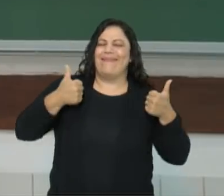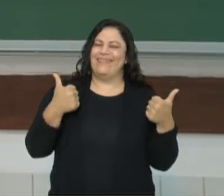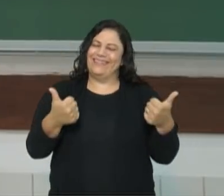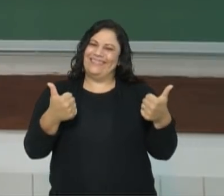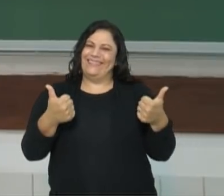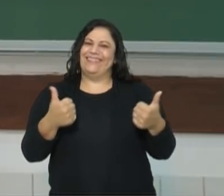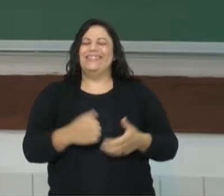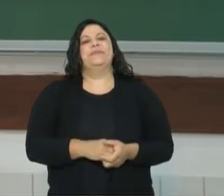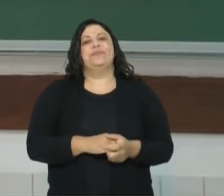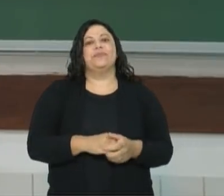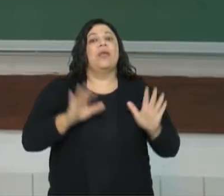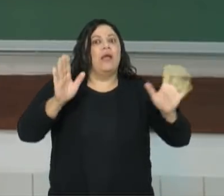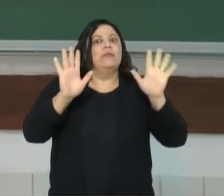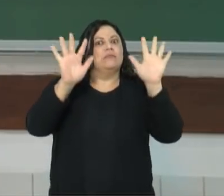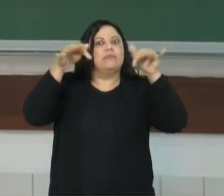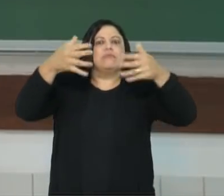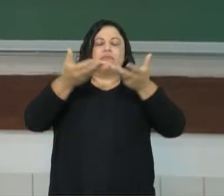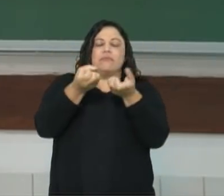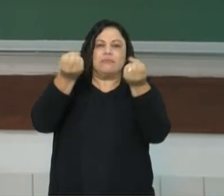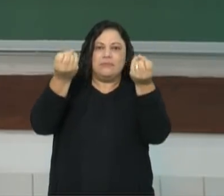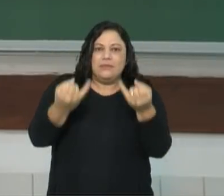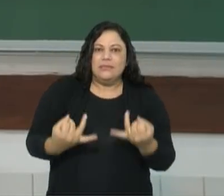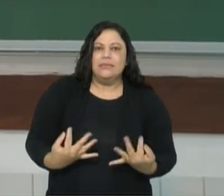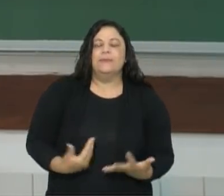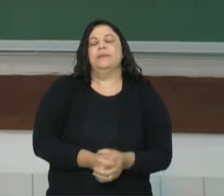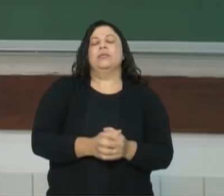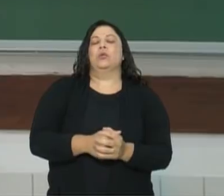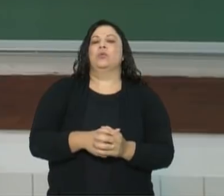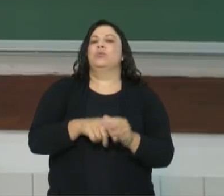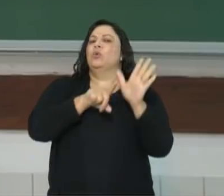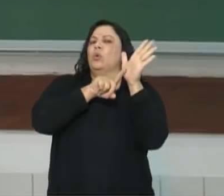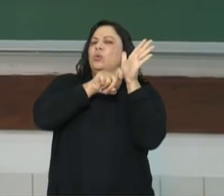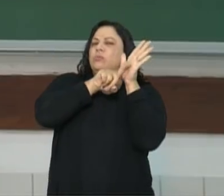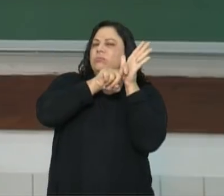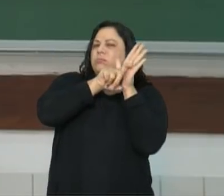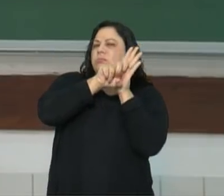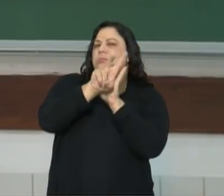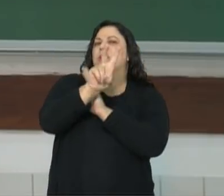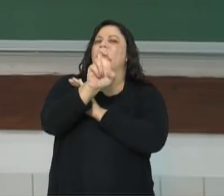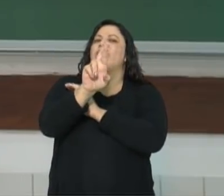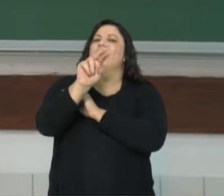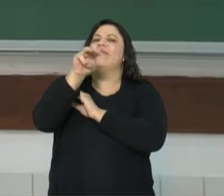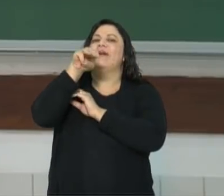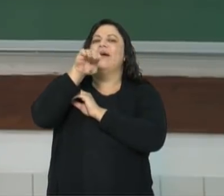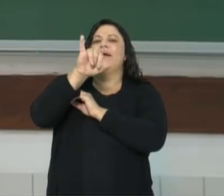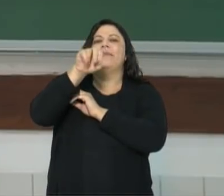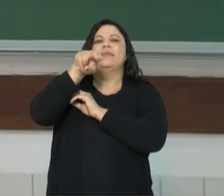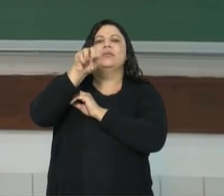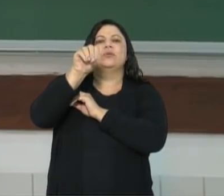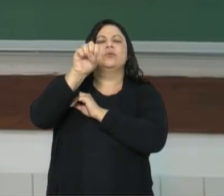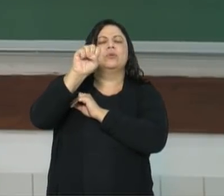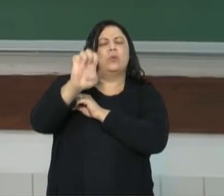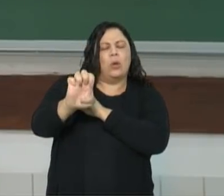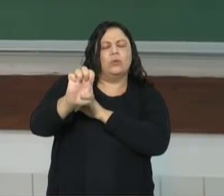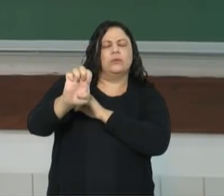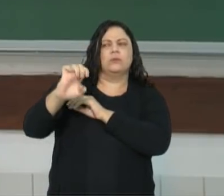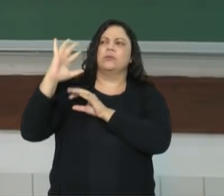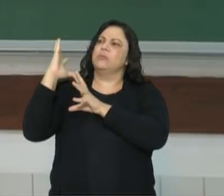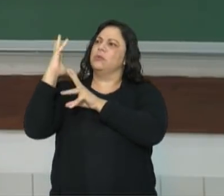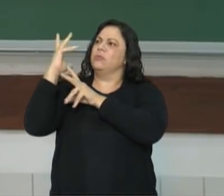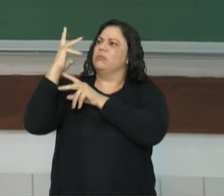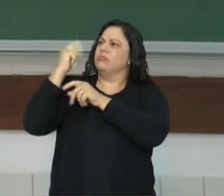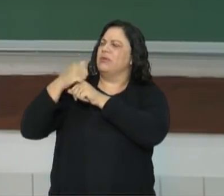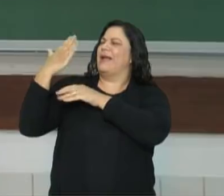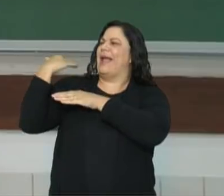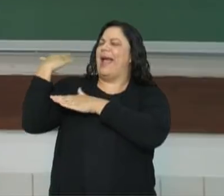verminoses. Vocês tiveram o professor Jorge conversando com vocês, toda uma retomada, desde poríferos, todo o